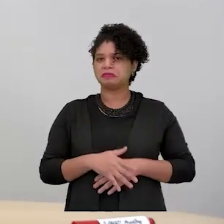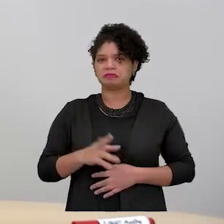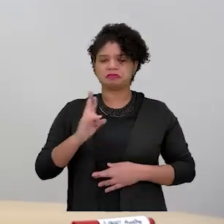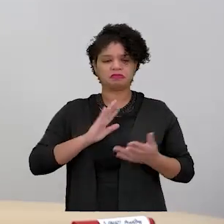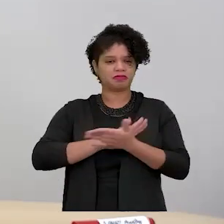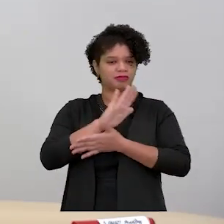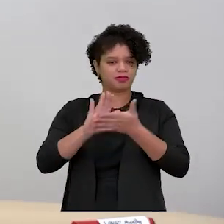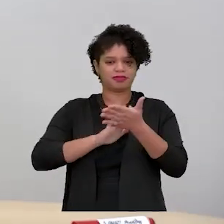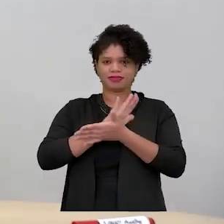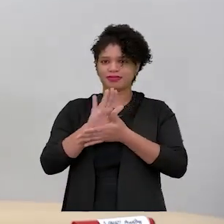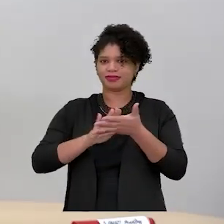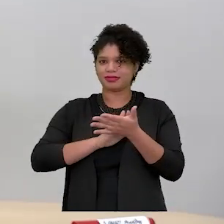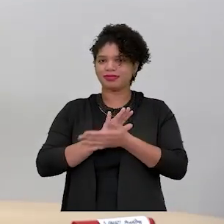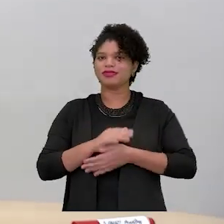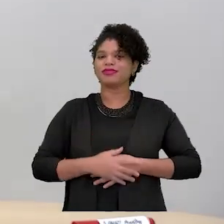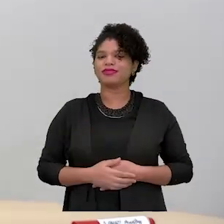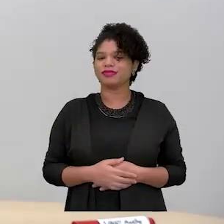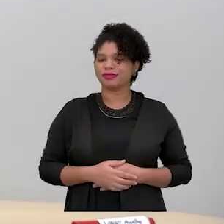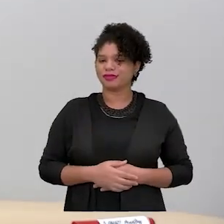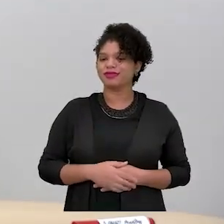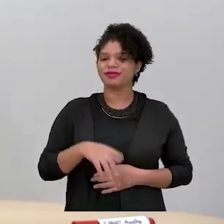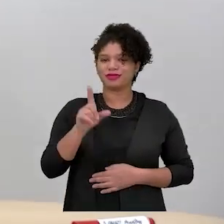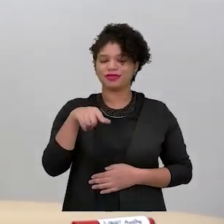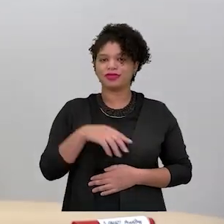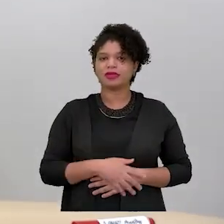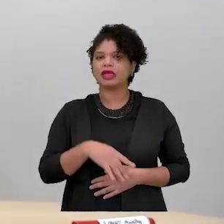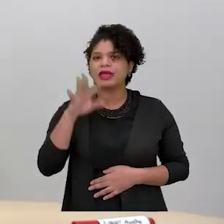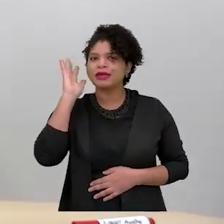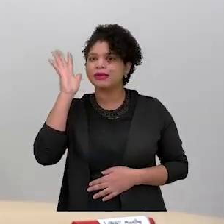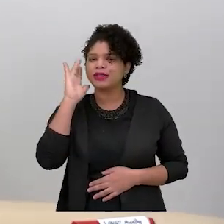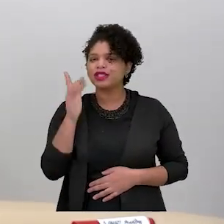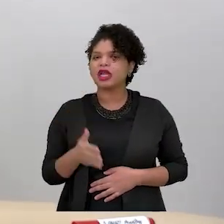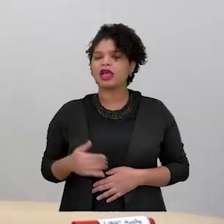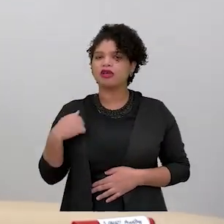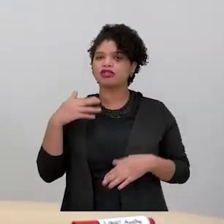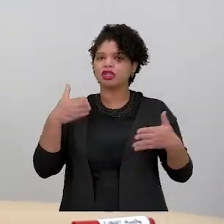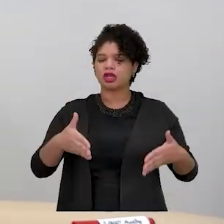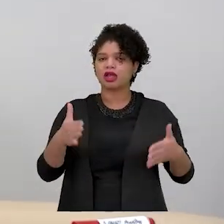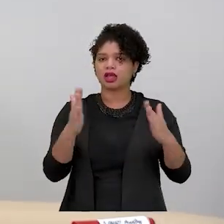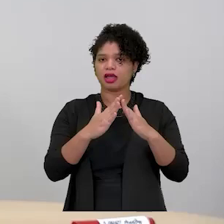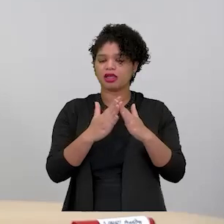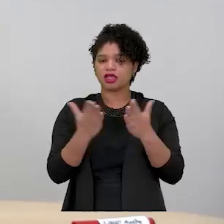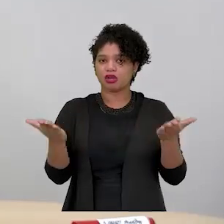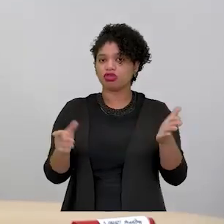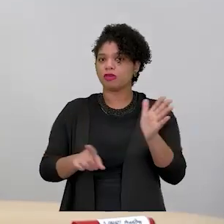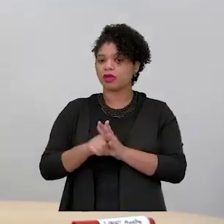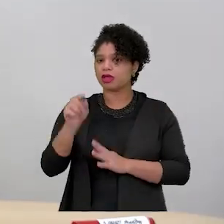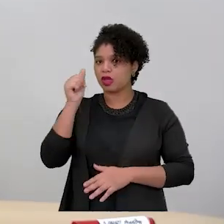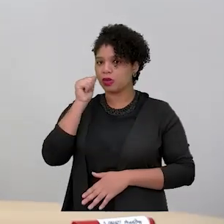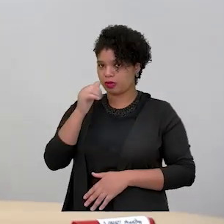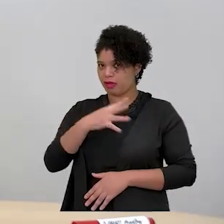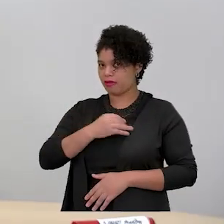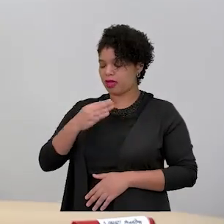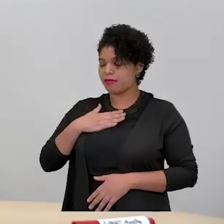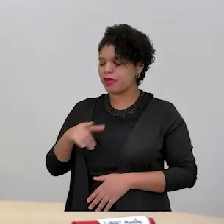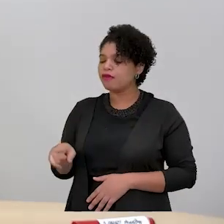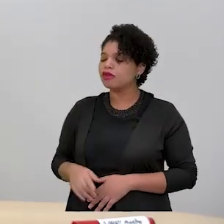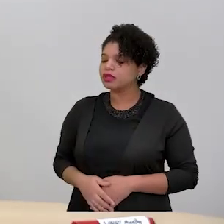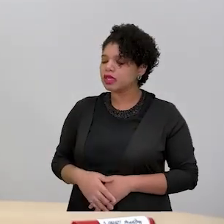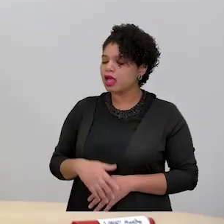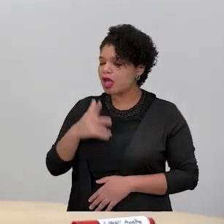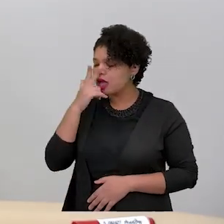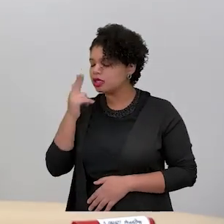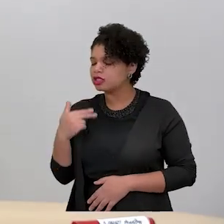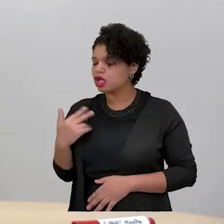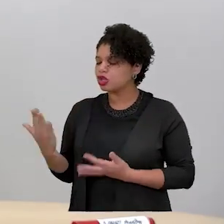resposta. Mas, olha, se eu chegasse na minha casa hoje, perguntasse pra minha filha: filha, diz aí, o que é